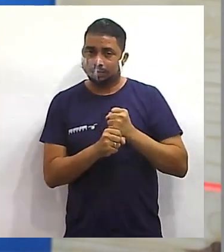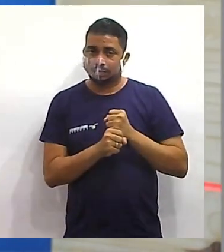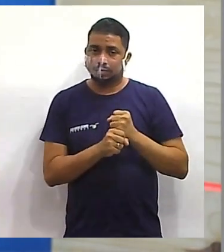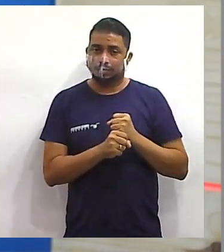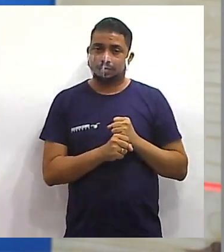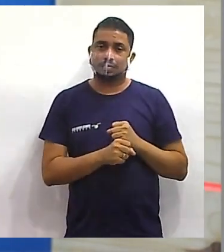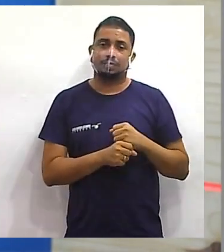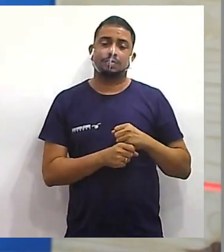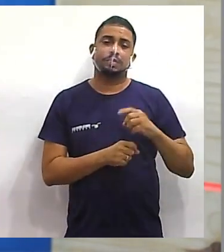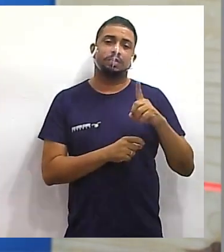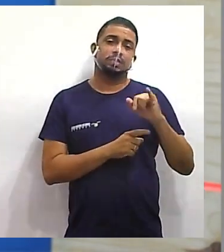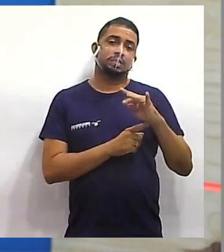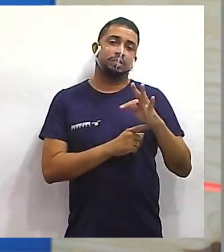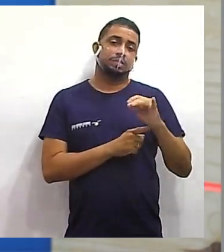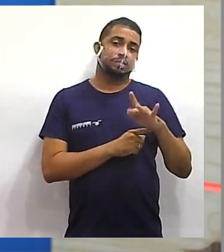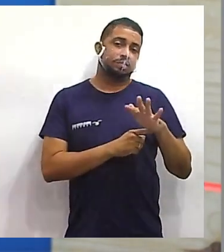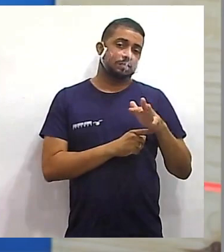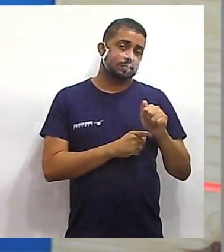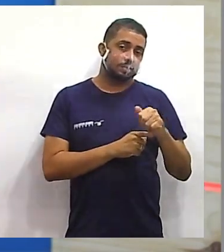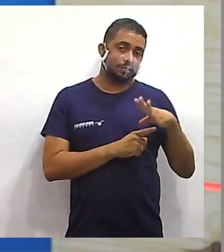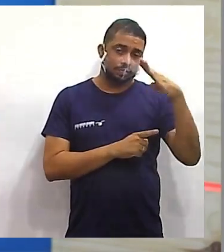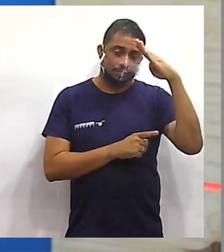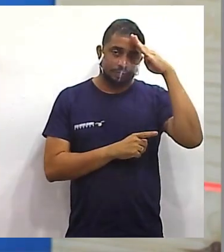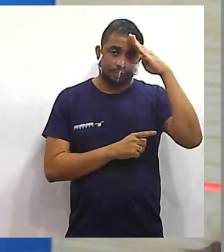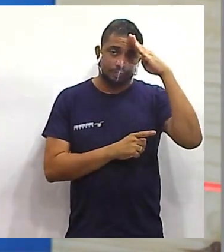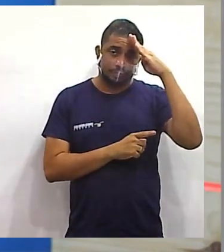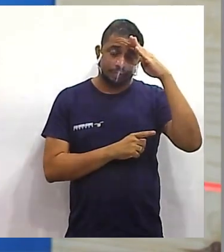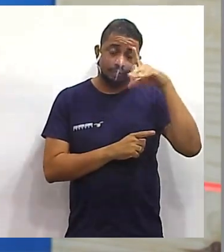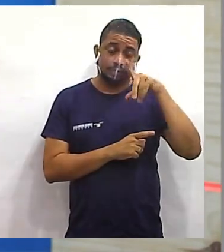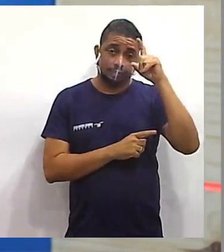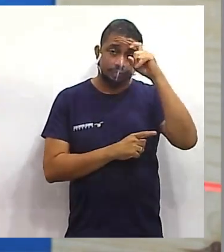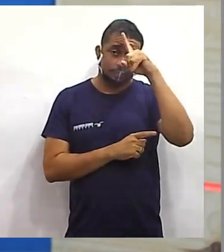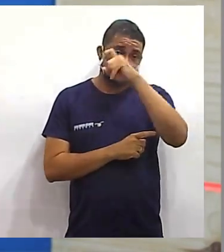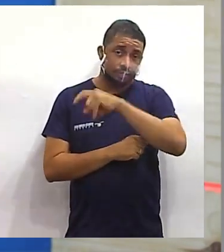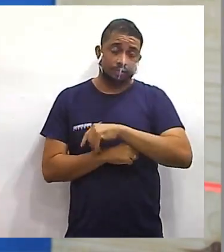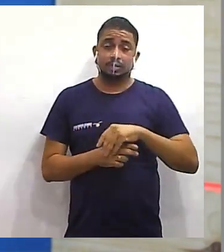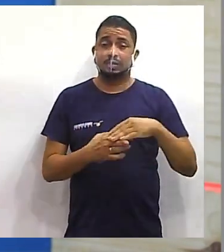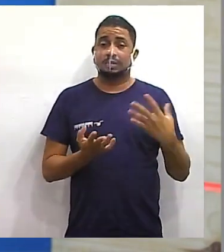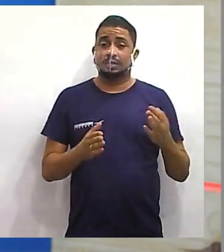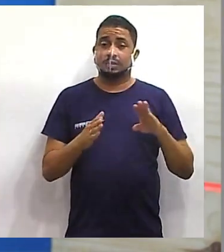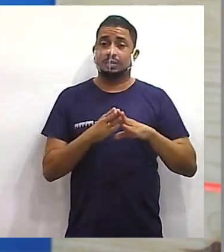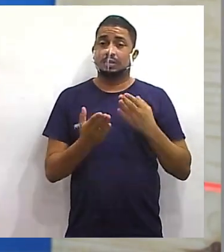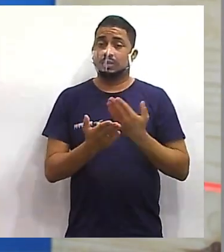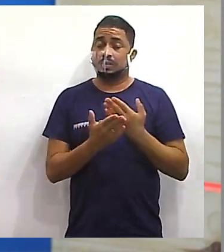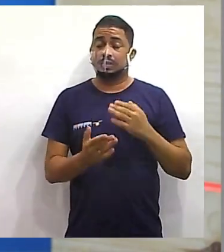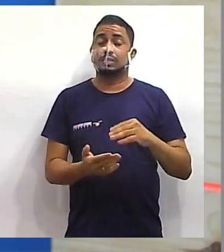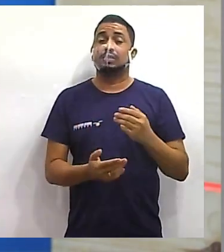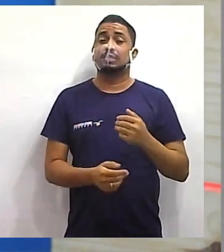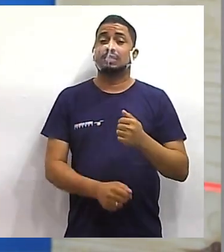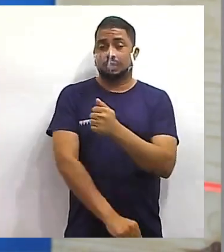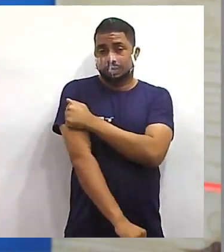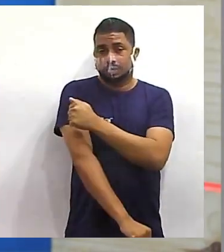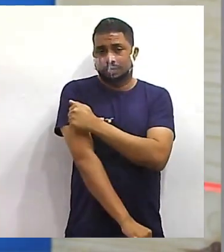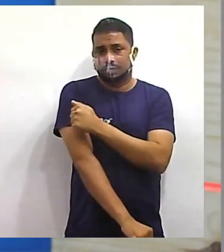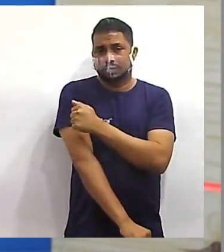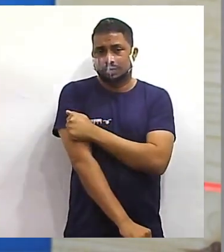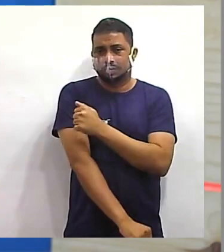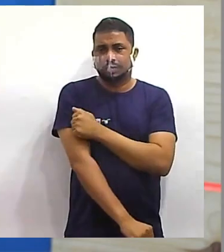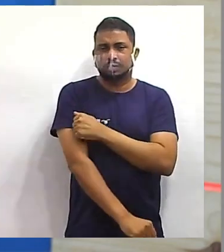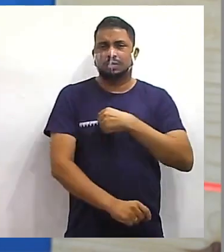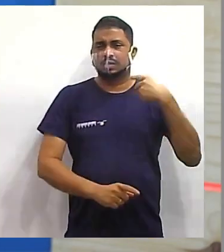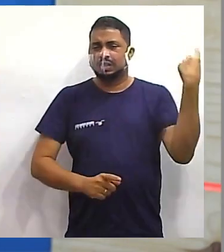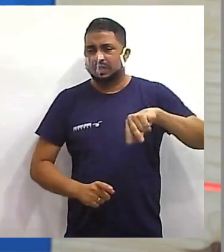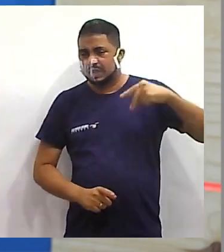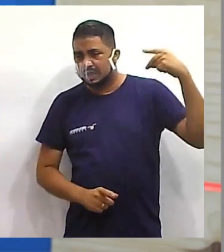ditadura militar, nós vivemos momentos muito difíceis em que estudantes, né, foram